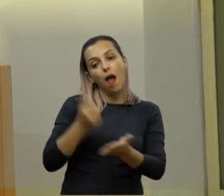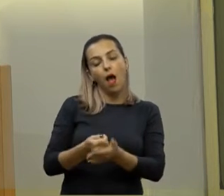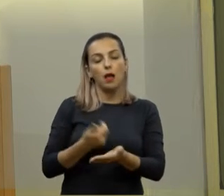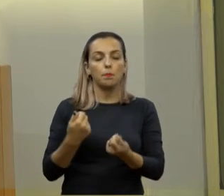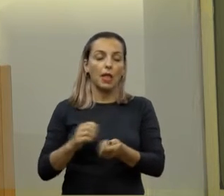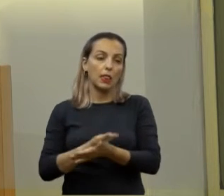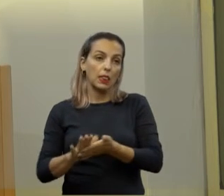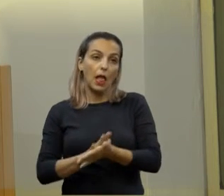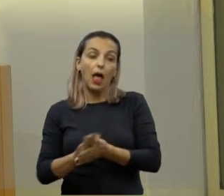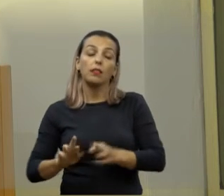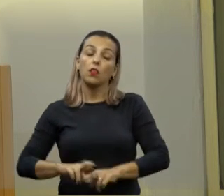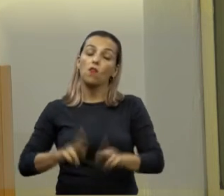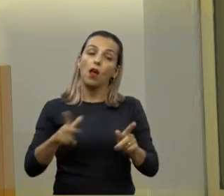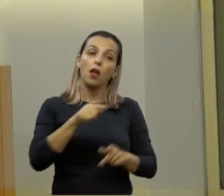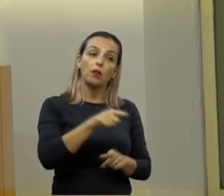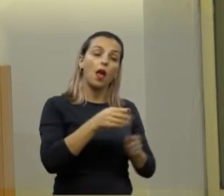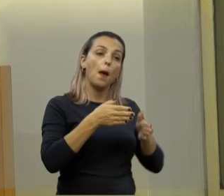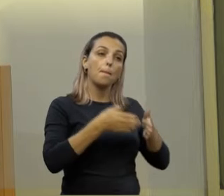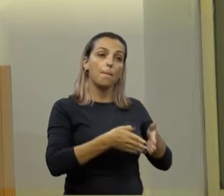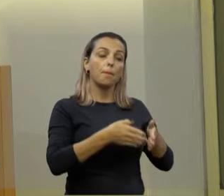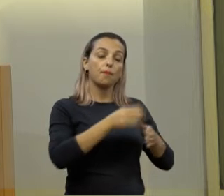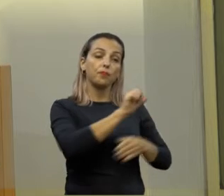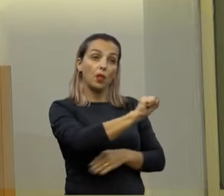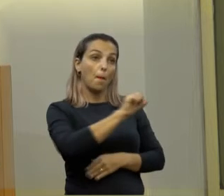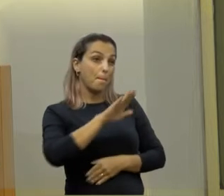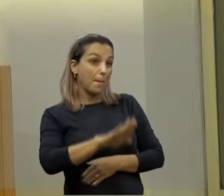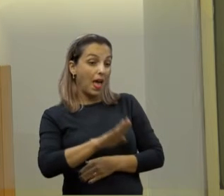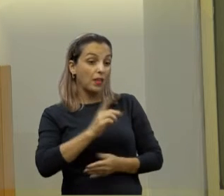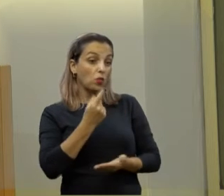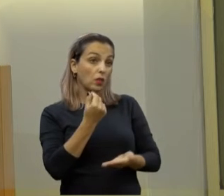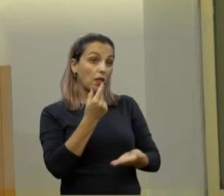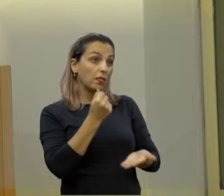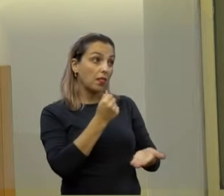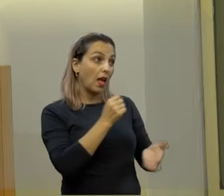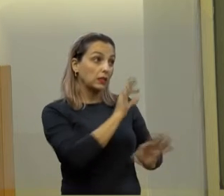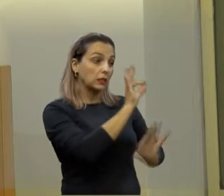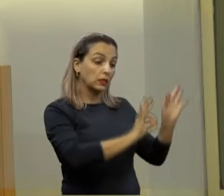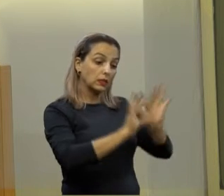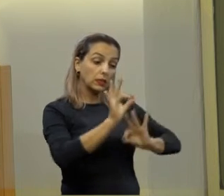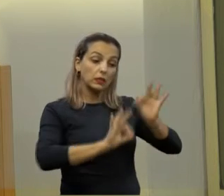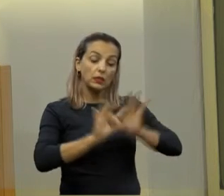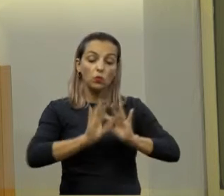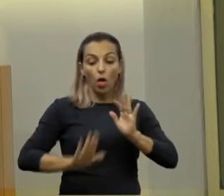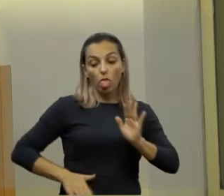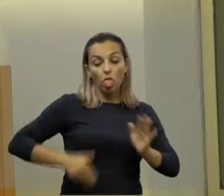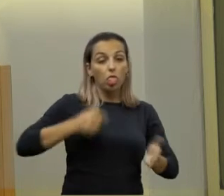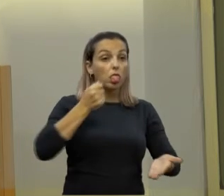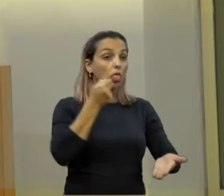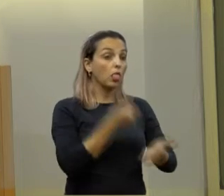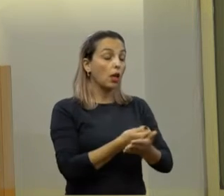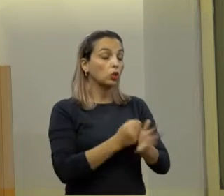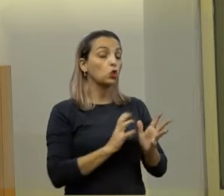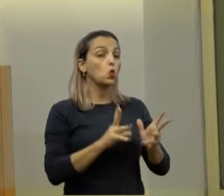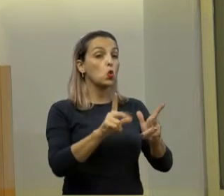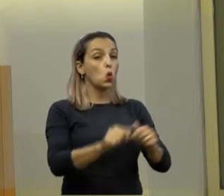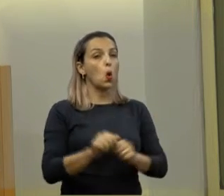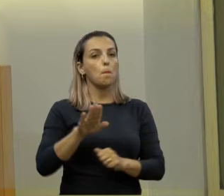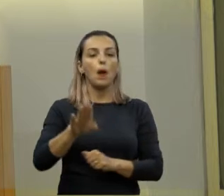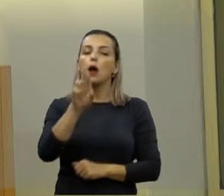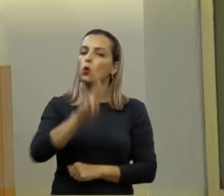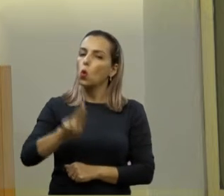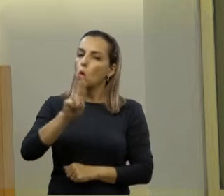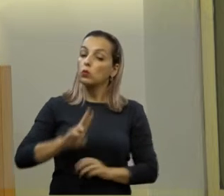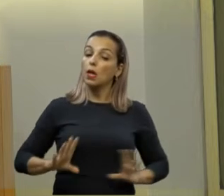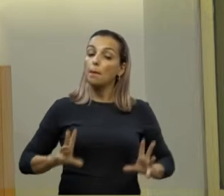acontece com São Bento valores gastos na manutenção do São Bento sai do gosto de todos mas não são usados